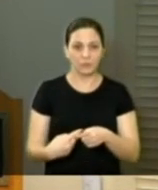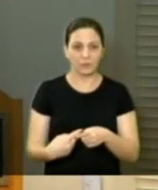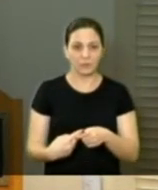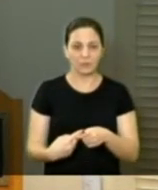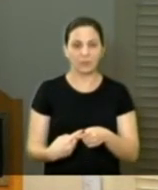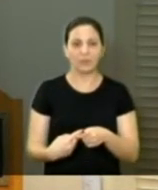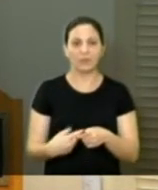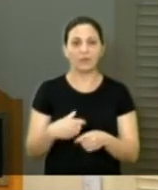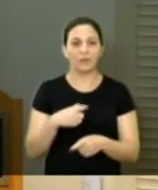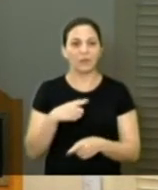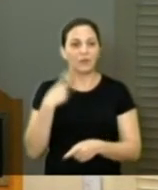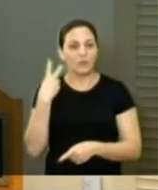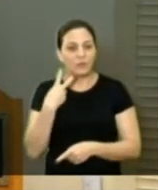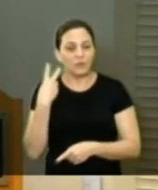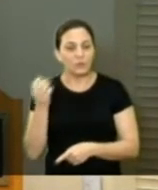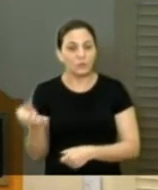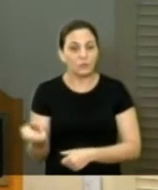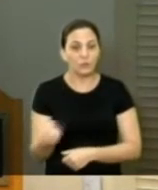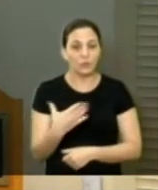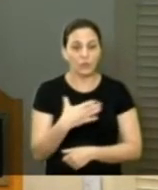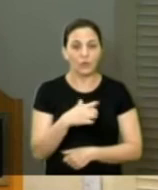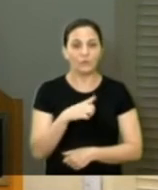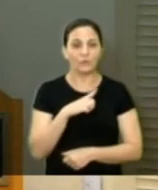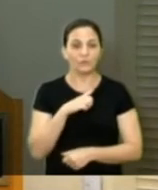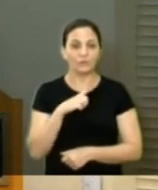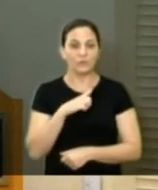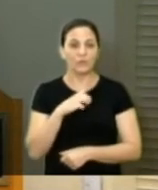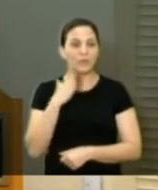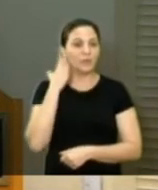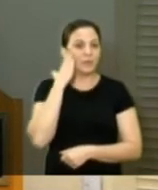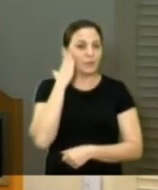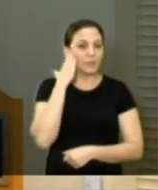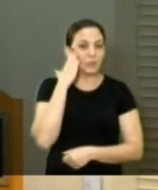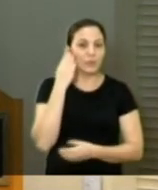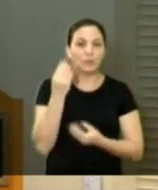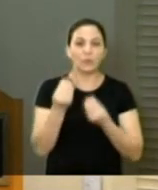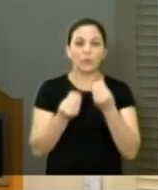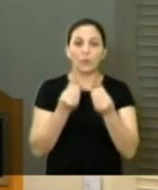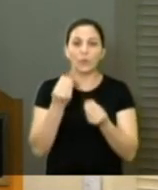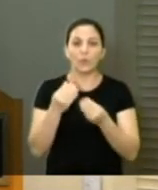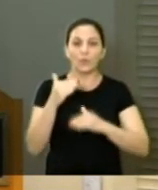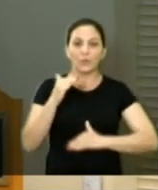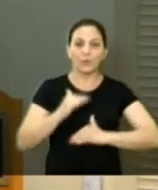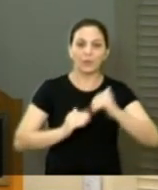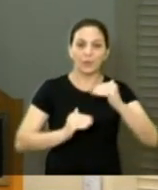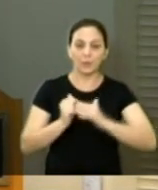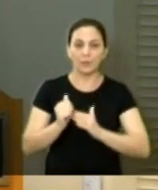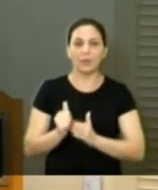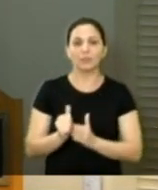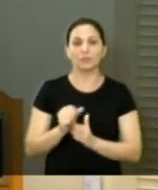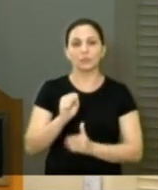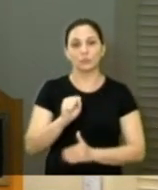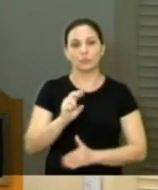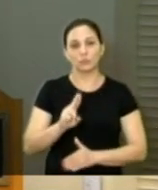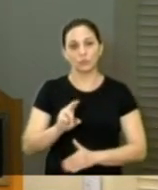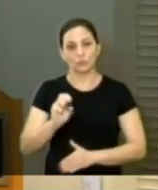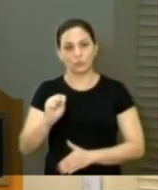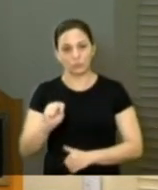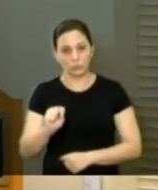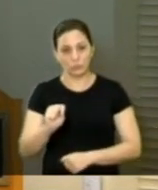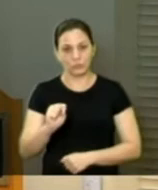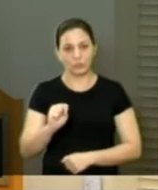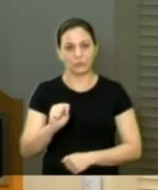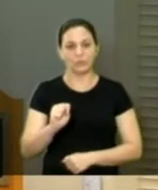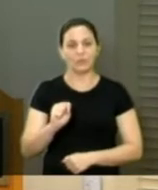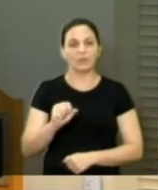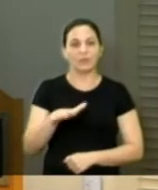tiveram ali, principalmente os vereadores novos, um entendimento de como é que funciona o Sistema Único de Saúde, né? Desde a